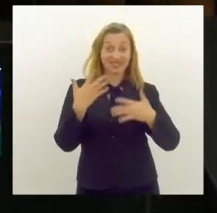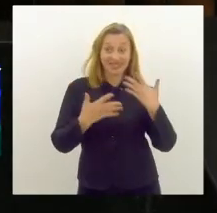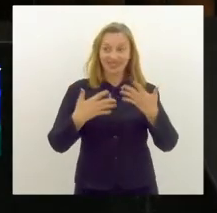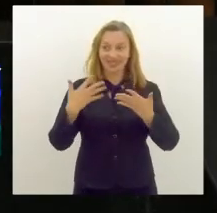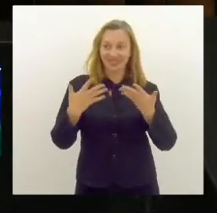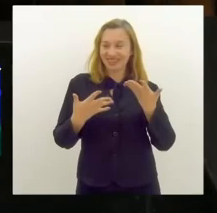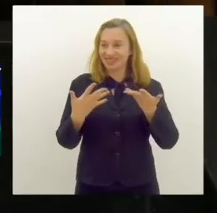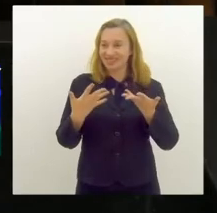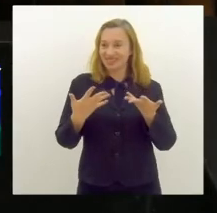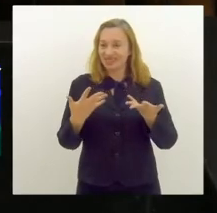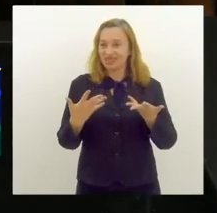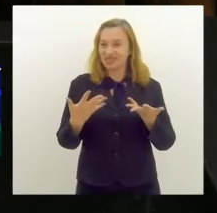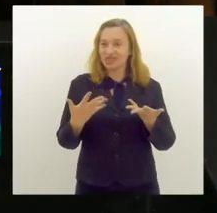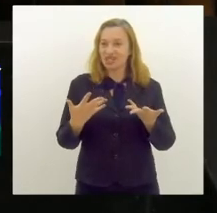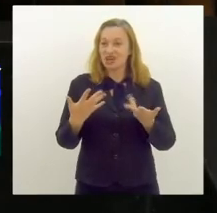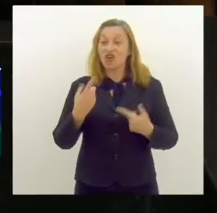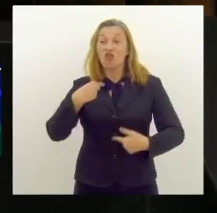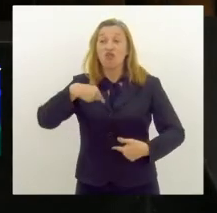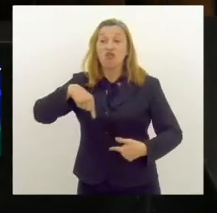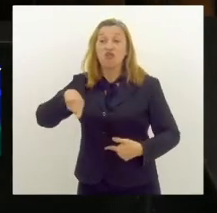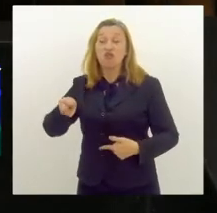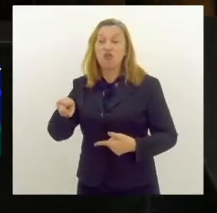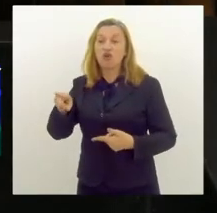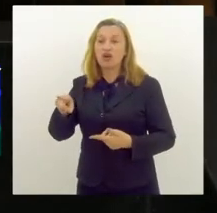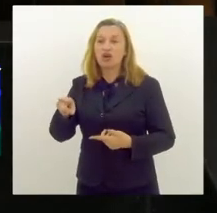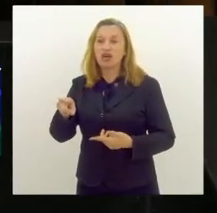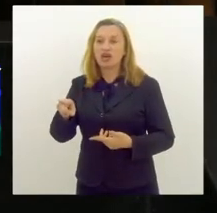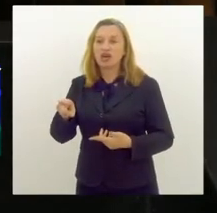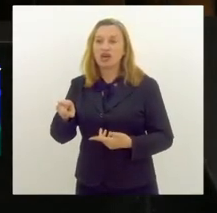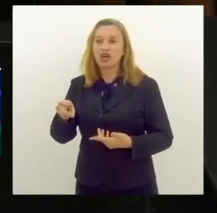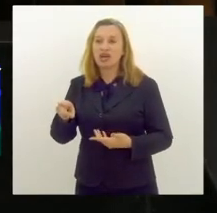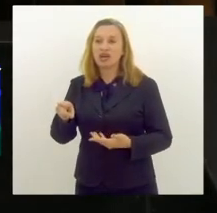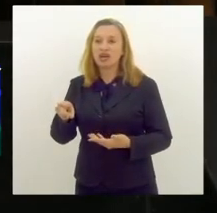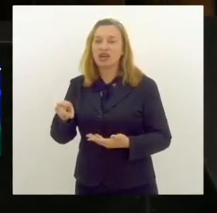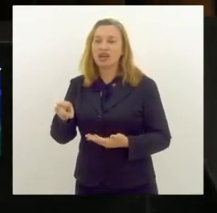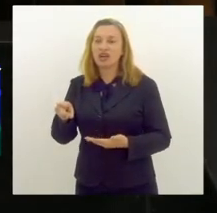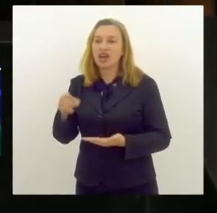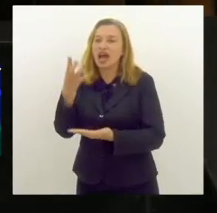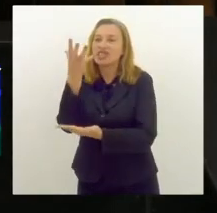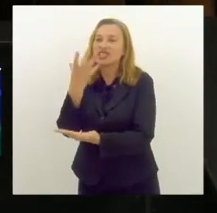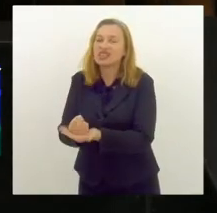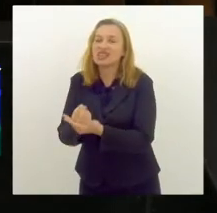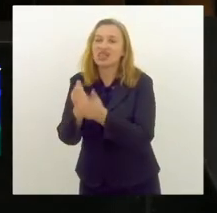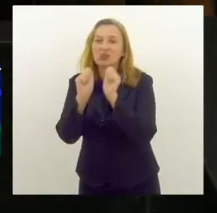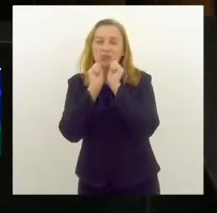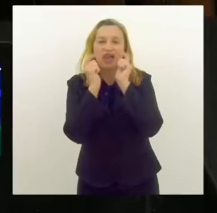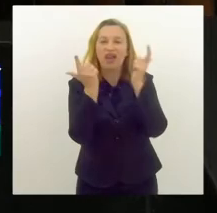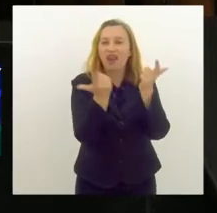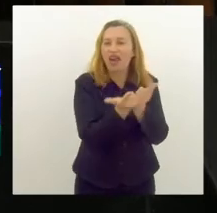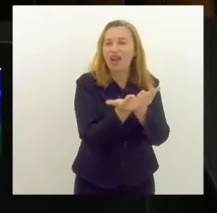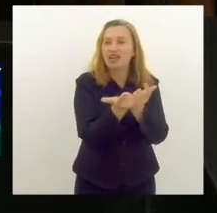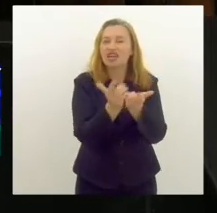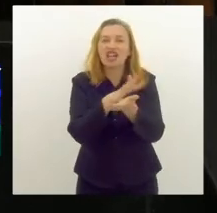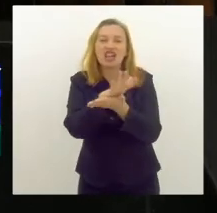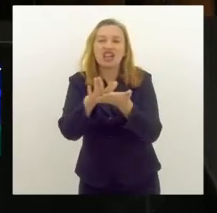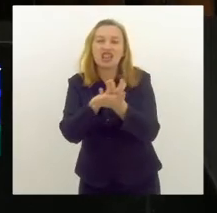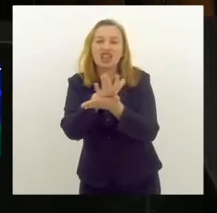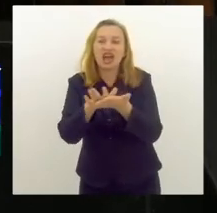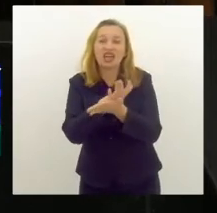glória. Fui absolvido pela LERJ. Nada como o